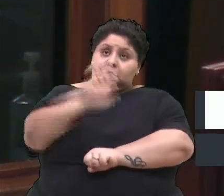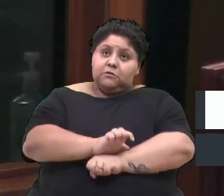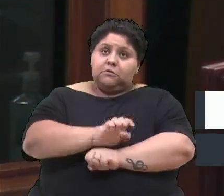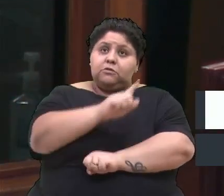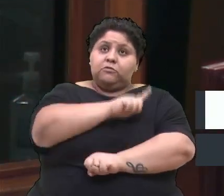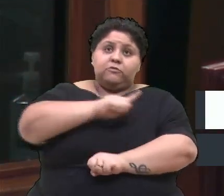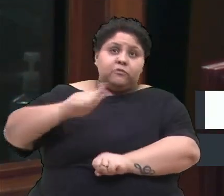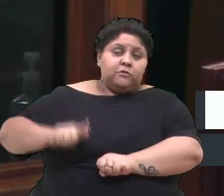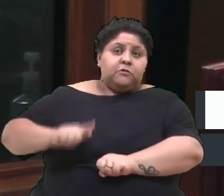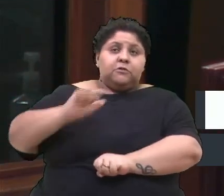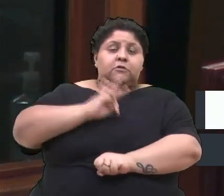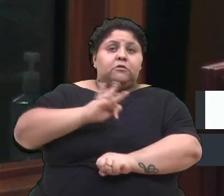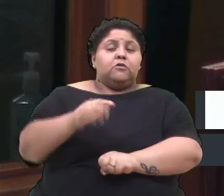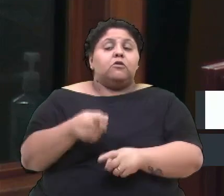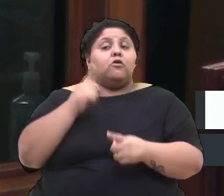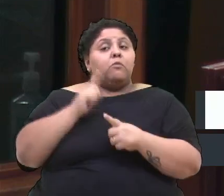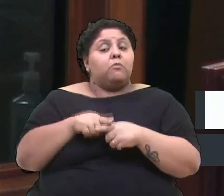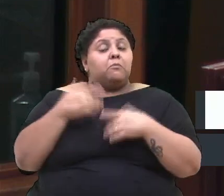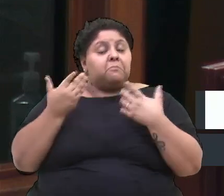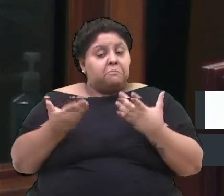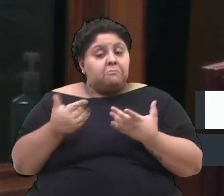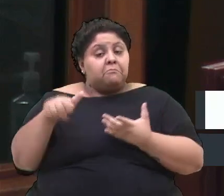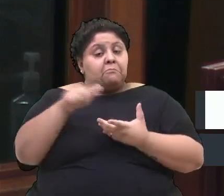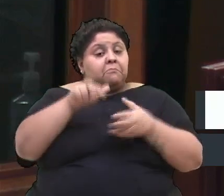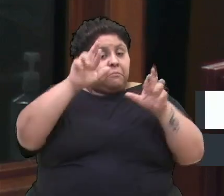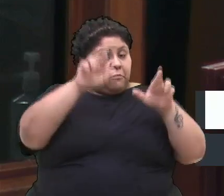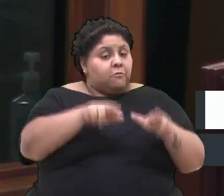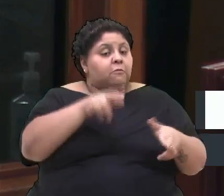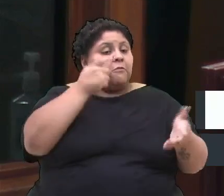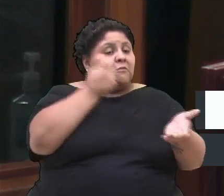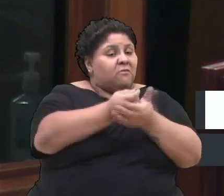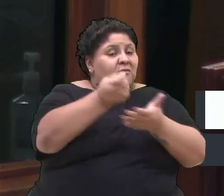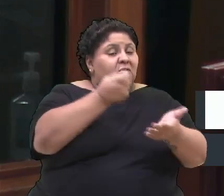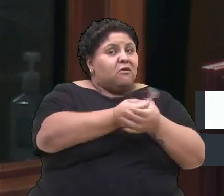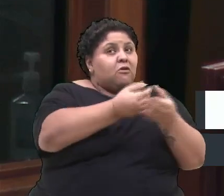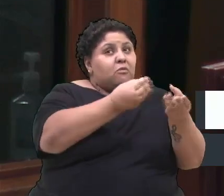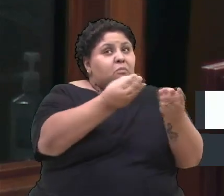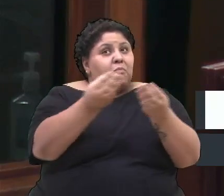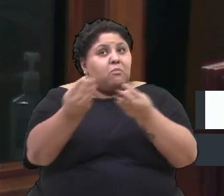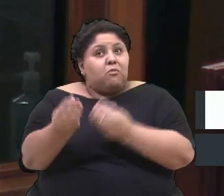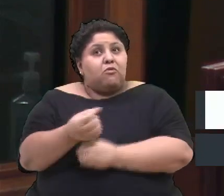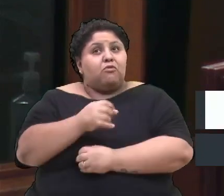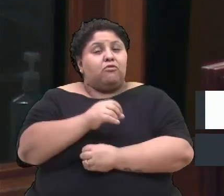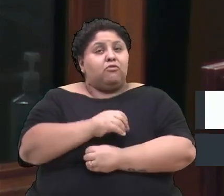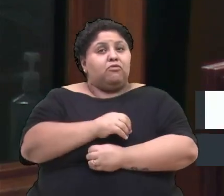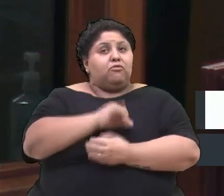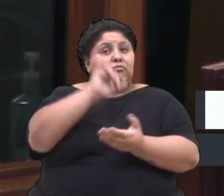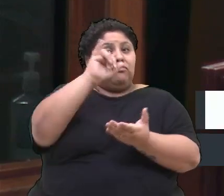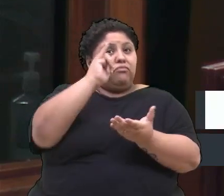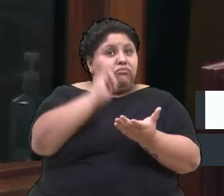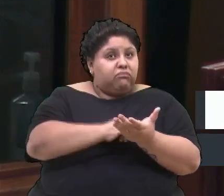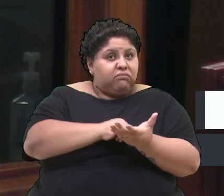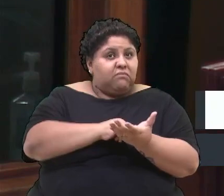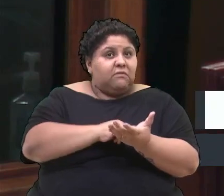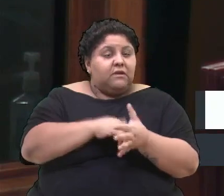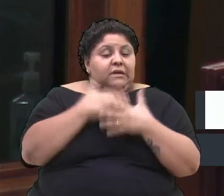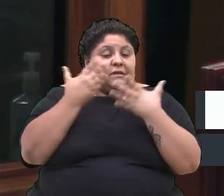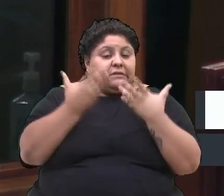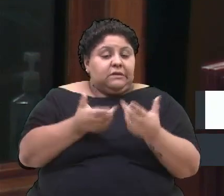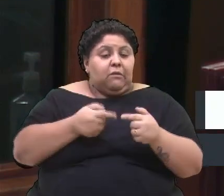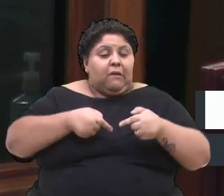federal, porque, afinal de contas, a região paga muito imposto. Então, uma crítica muito forte que eu